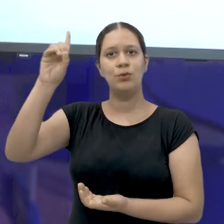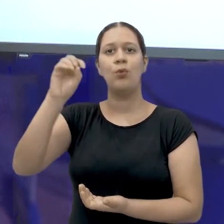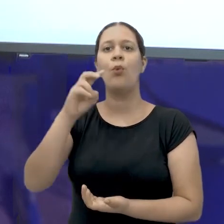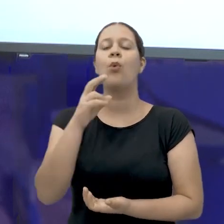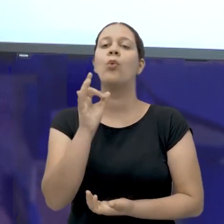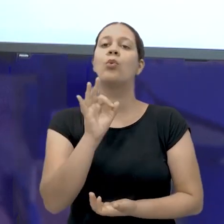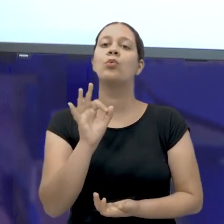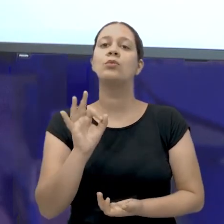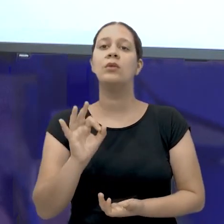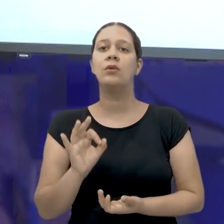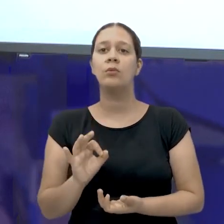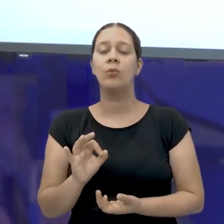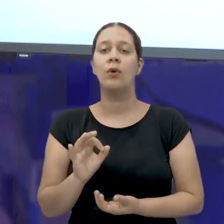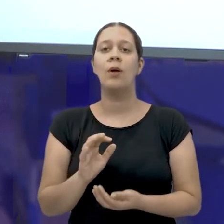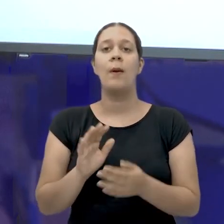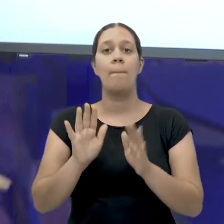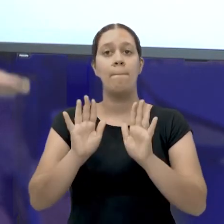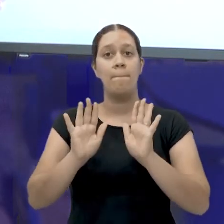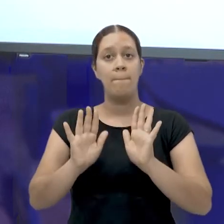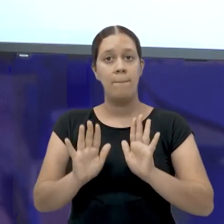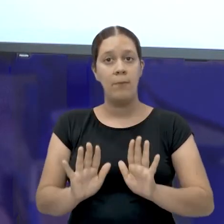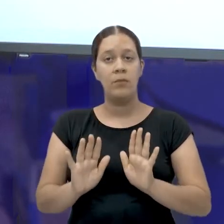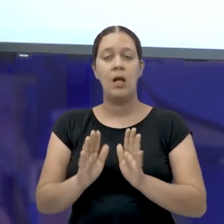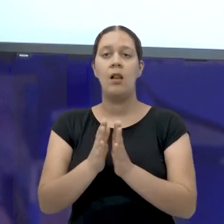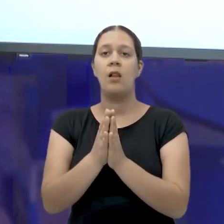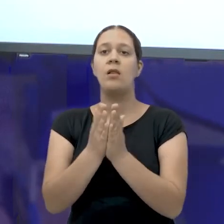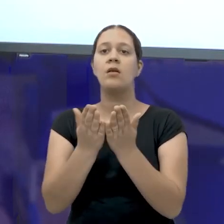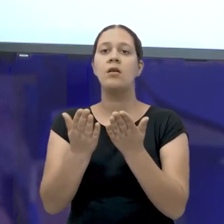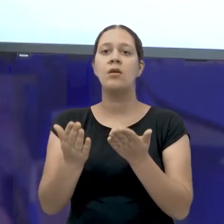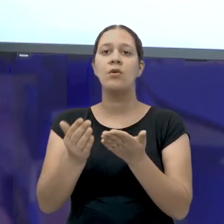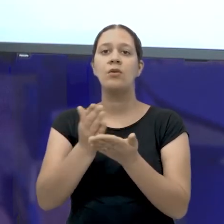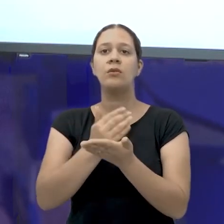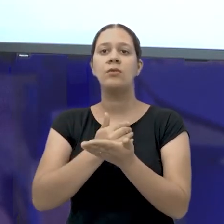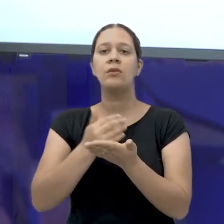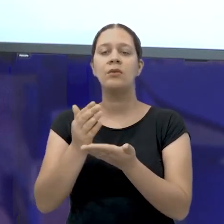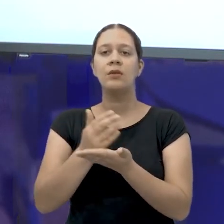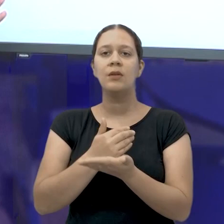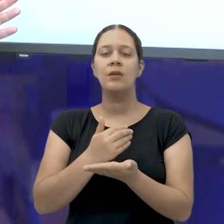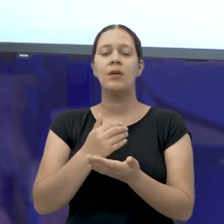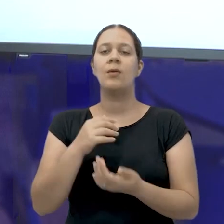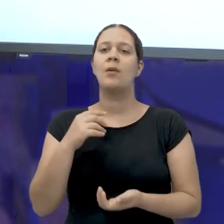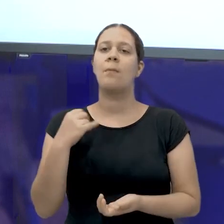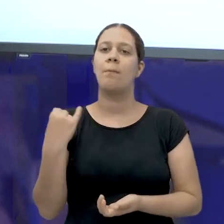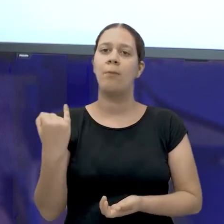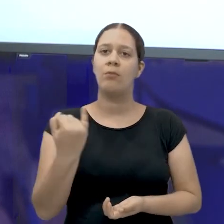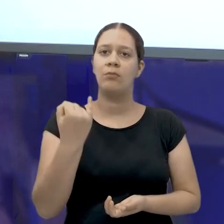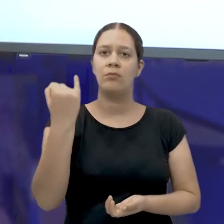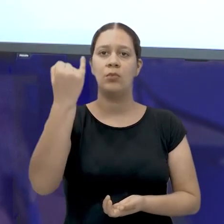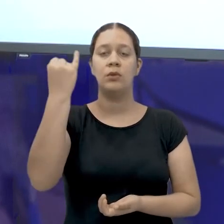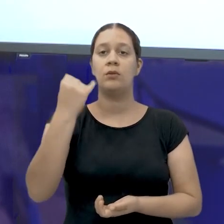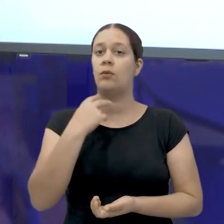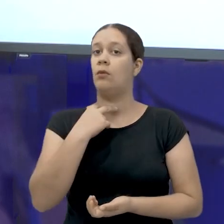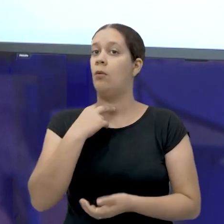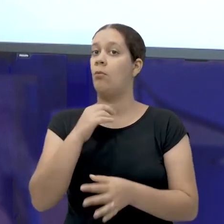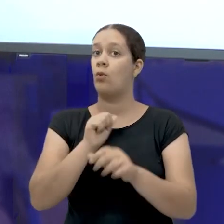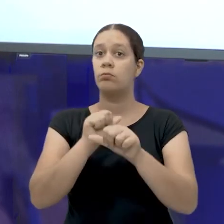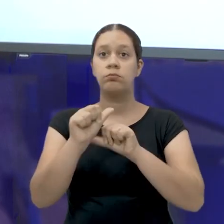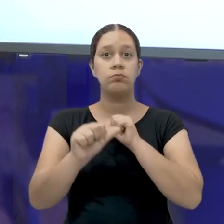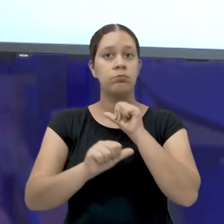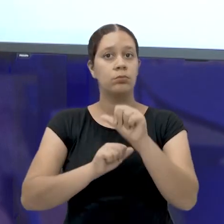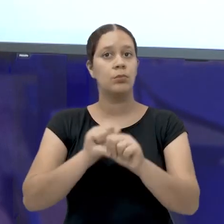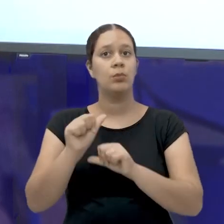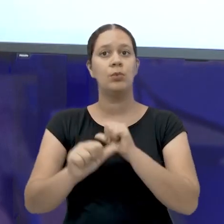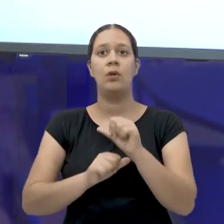basta inicialmente nós sabemos que esses livros tidos como sagrados não podem ser mexidos, não podem